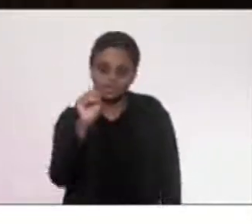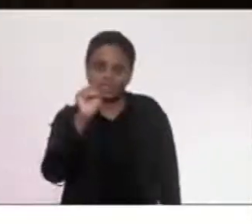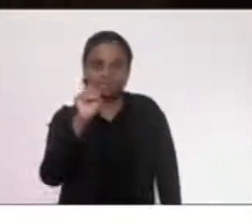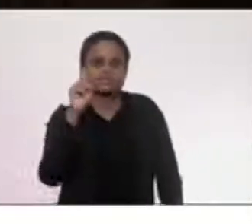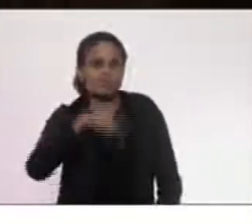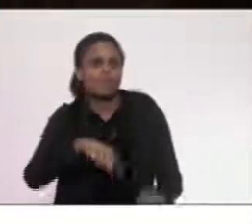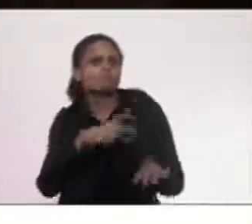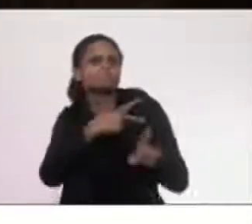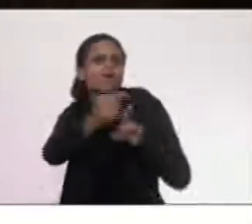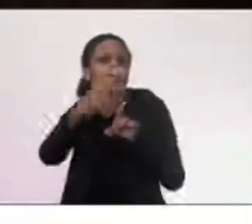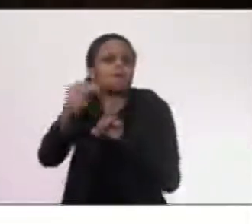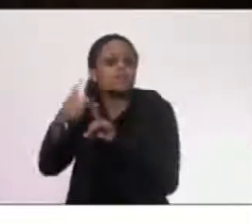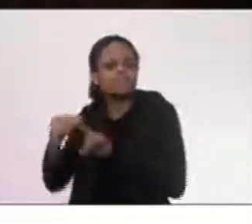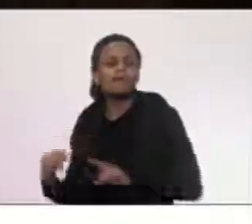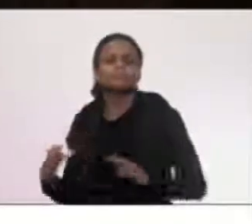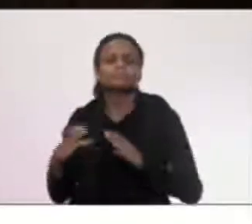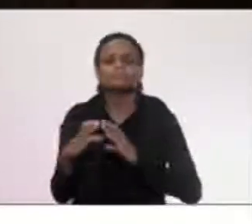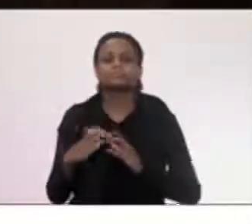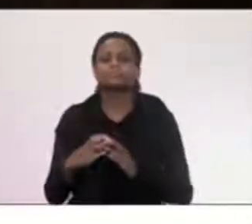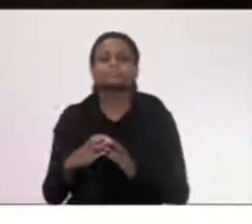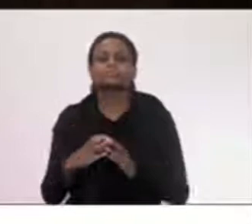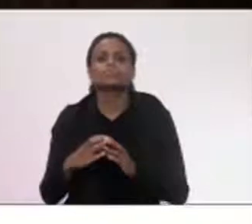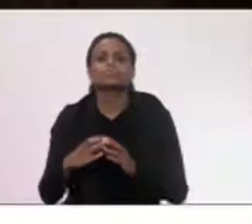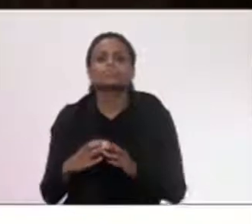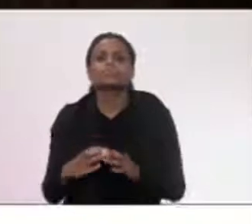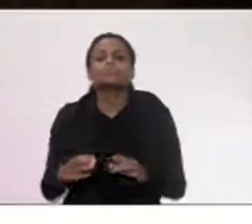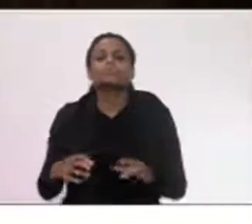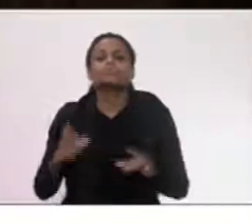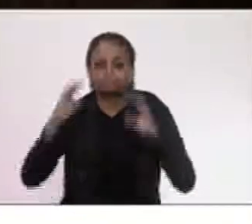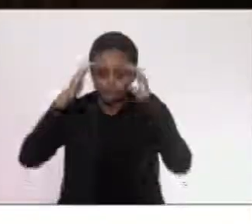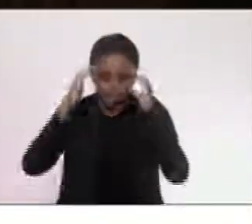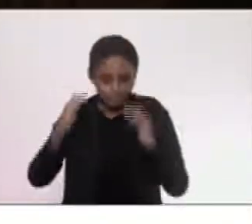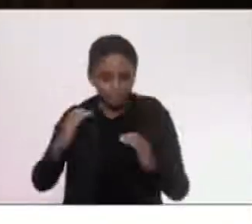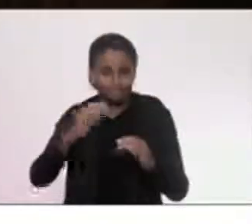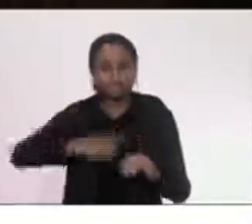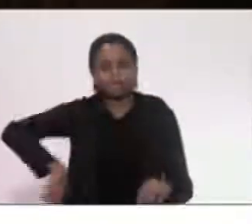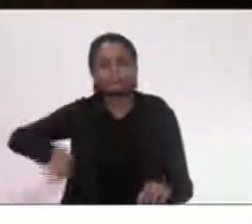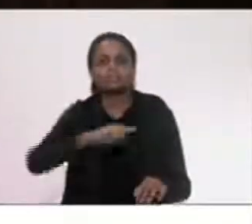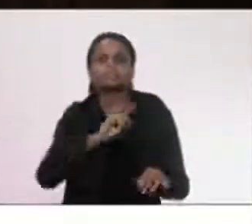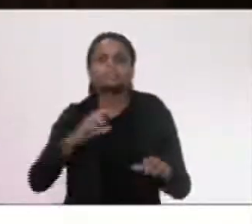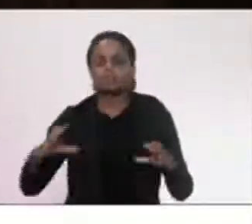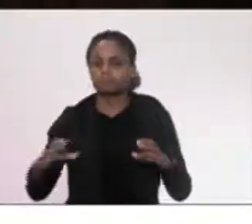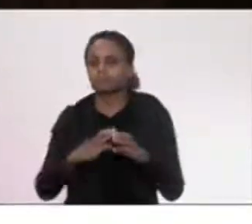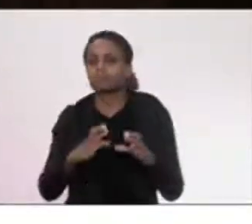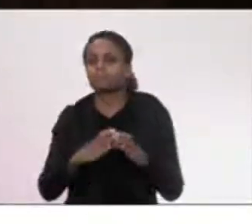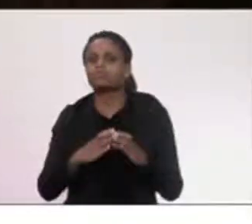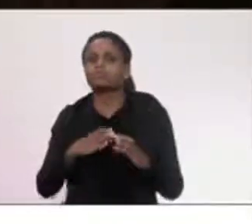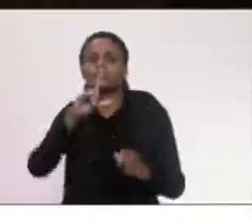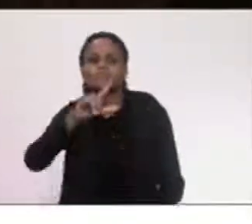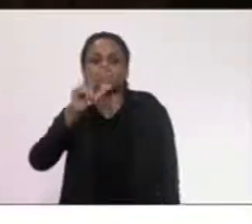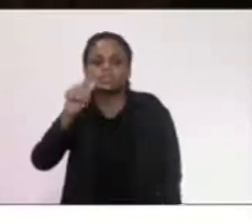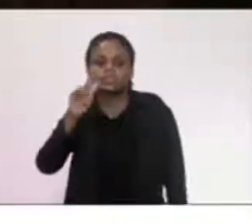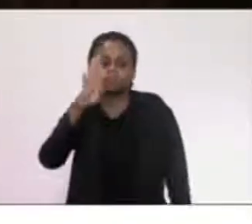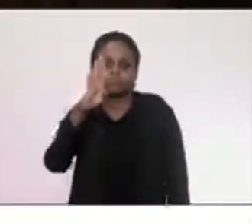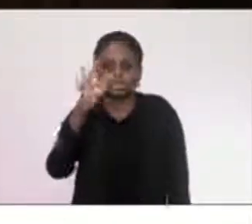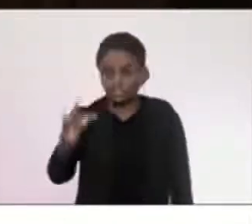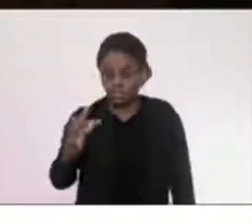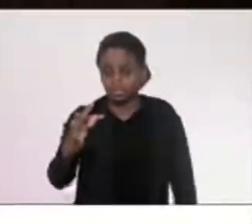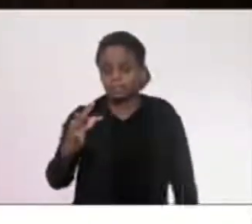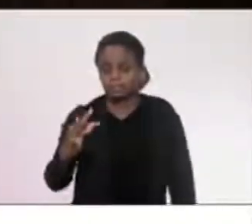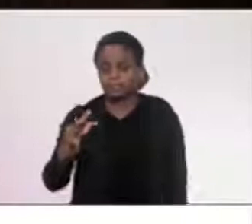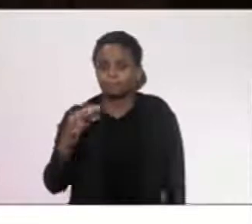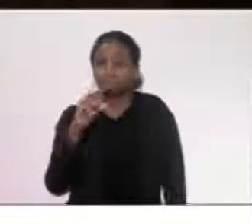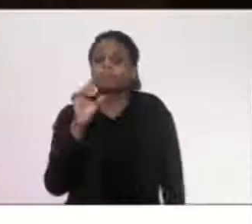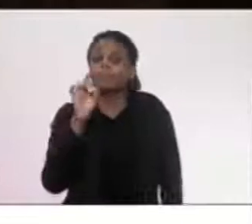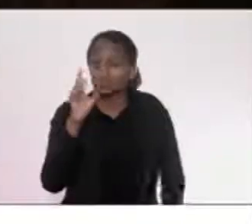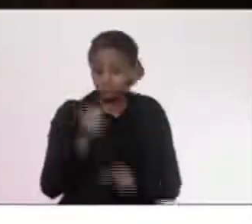da diversidade, uma vitória do respeito à nossa população LGBT. Apenas